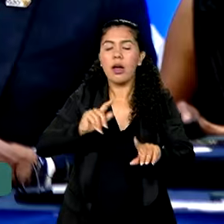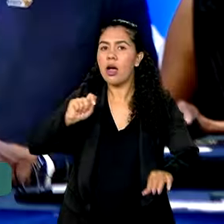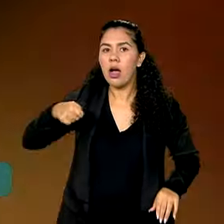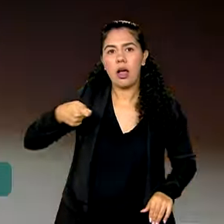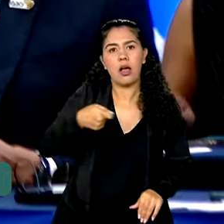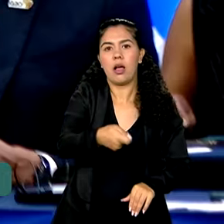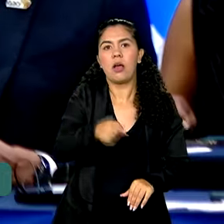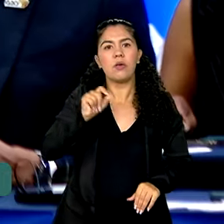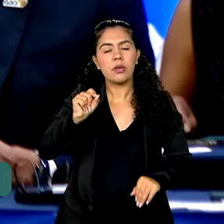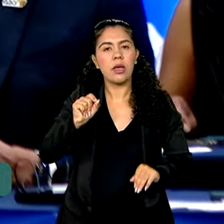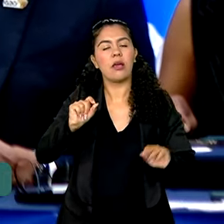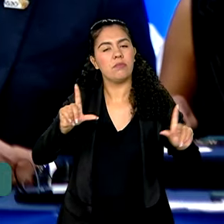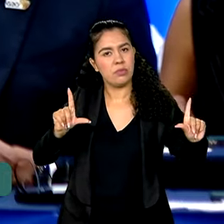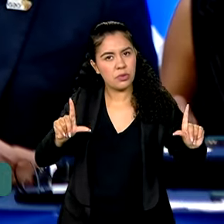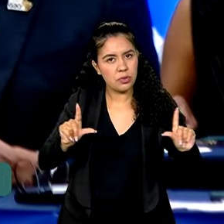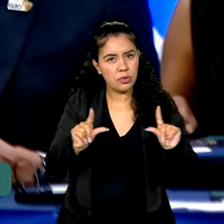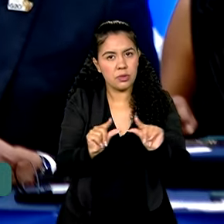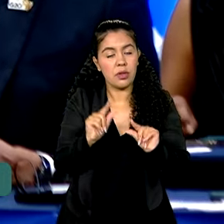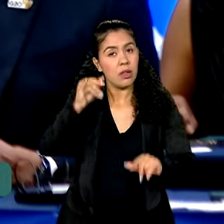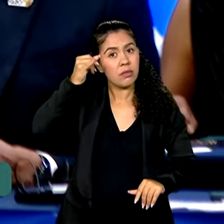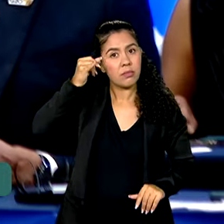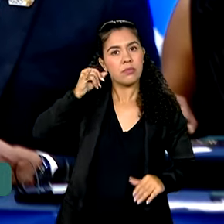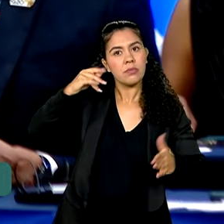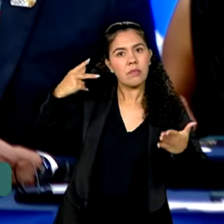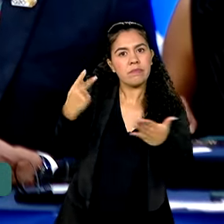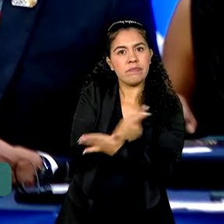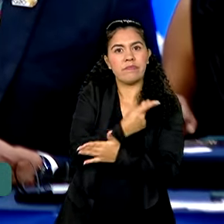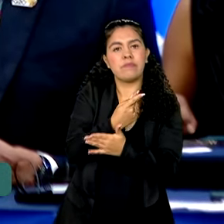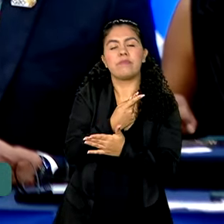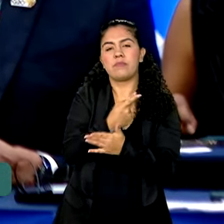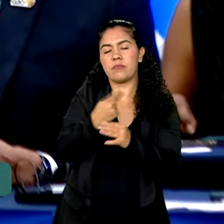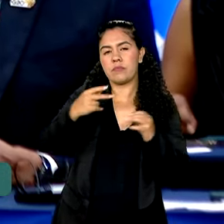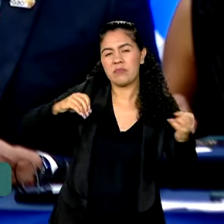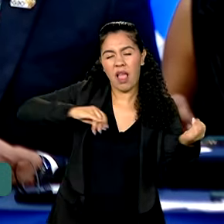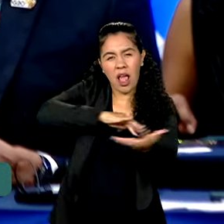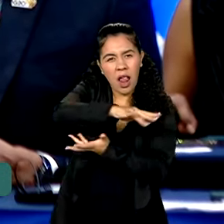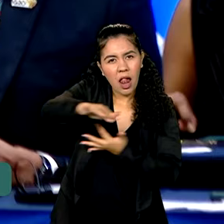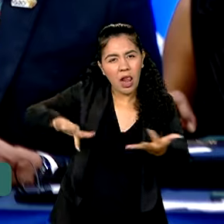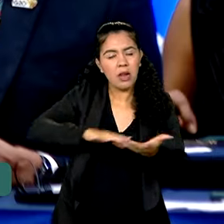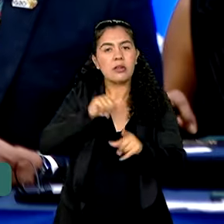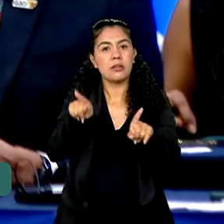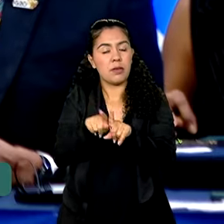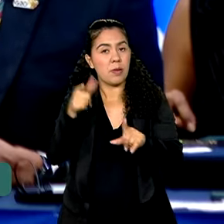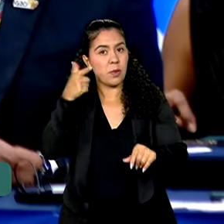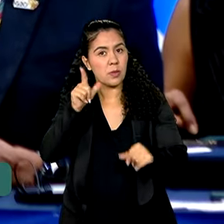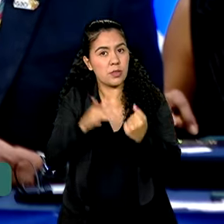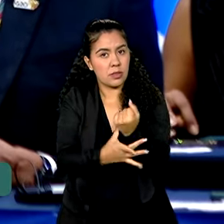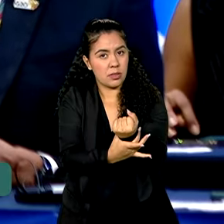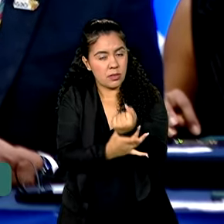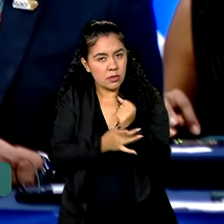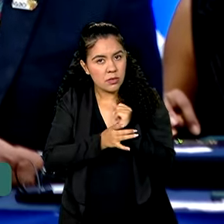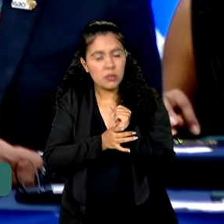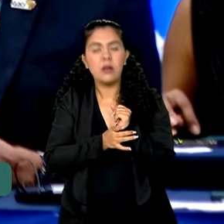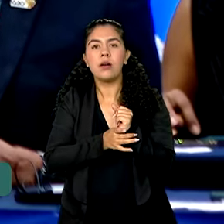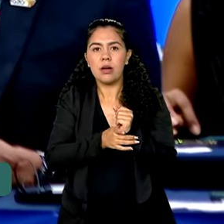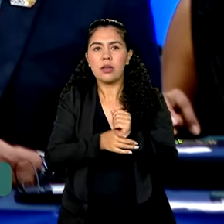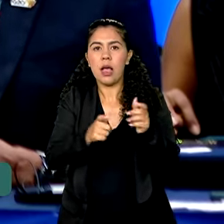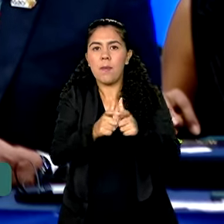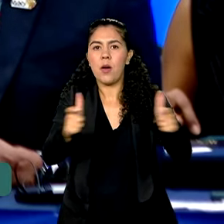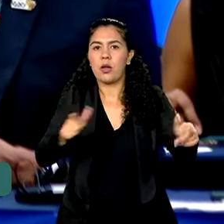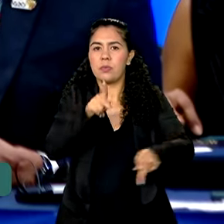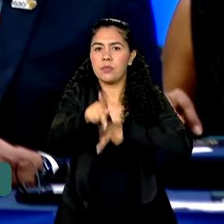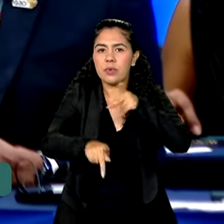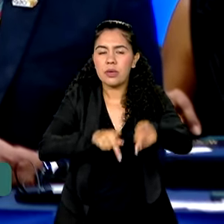da redução do risco de catástrofes. Para garantirmos que a vulnerabilidade da maioria da população em risco